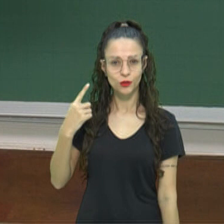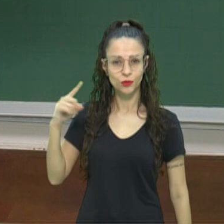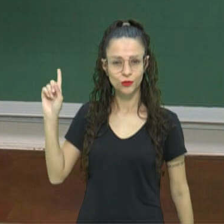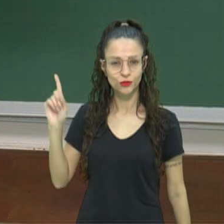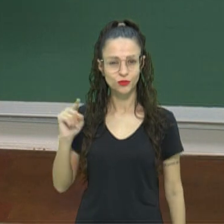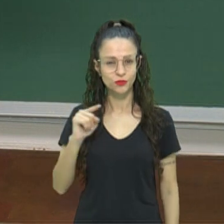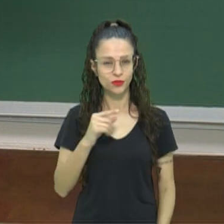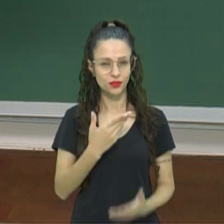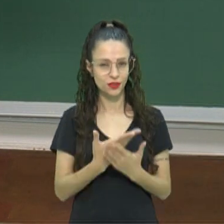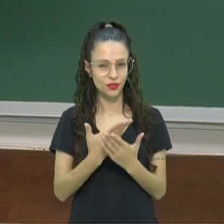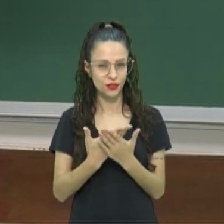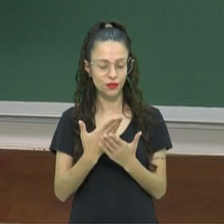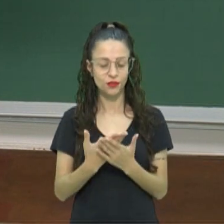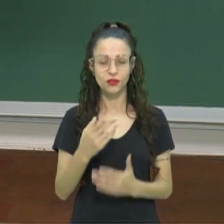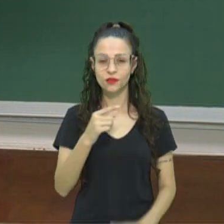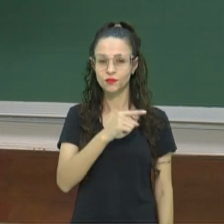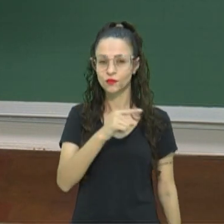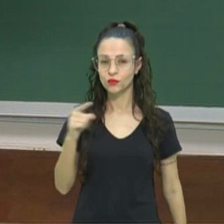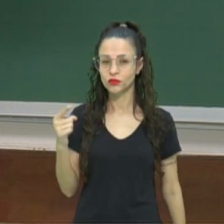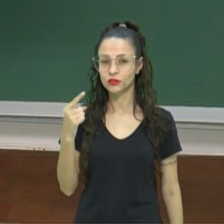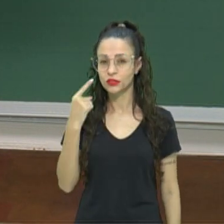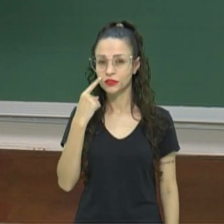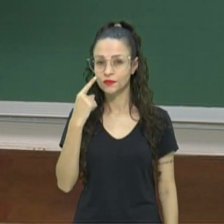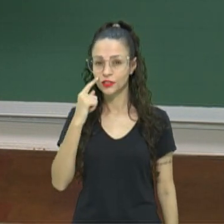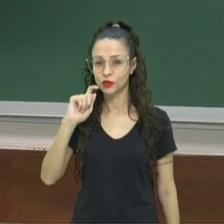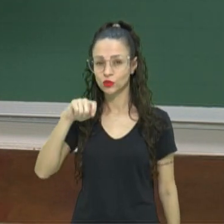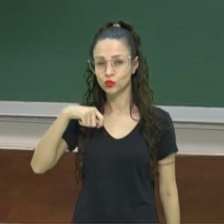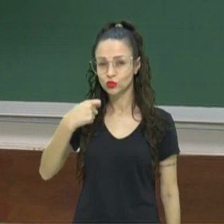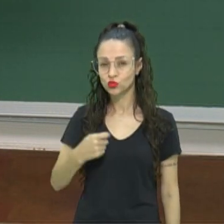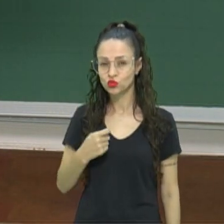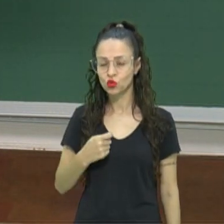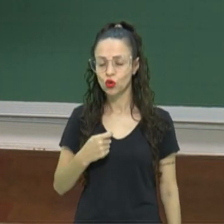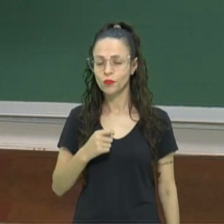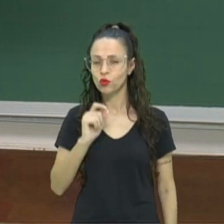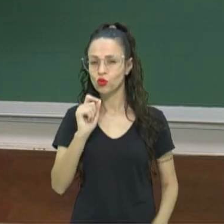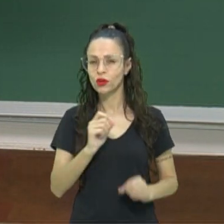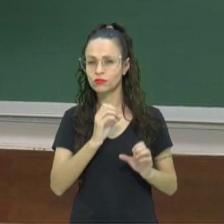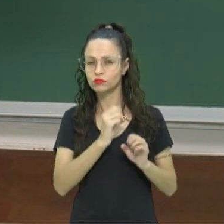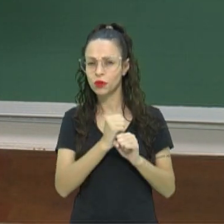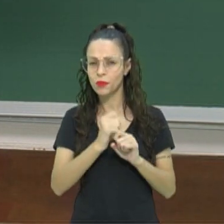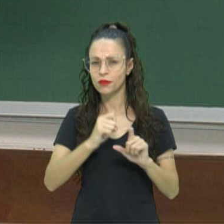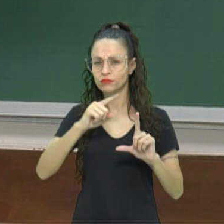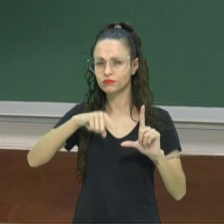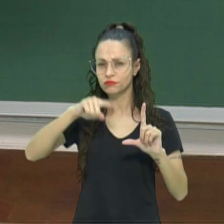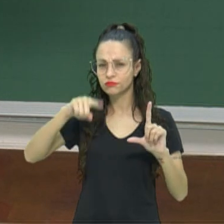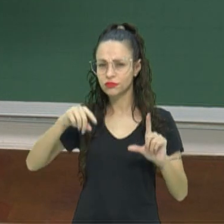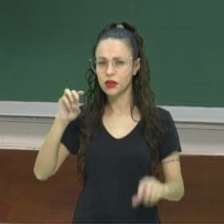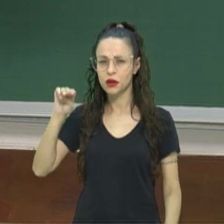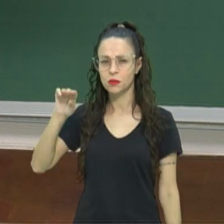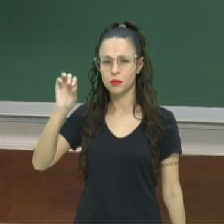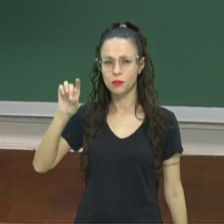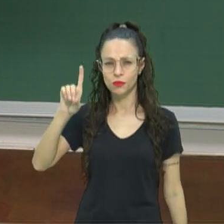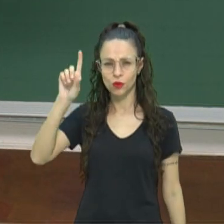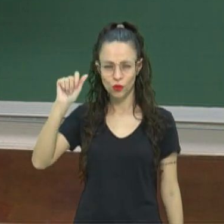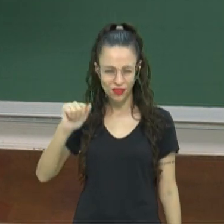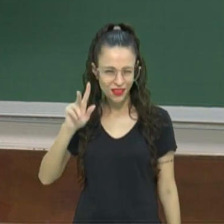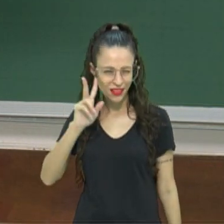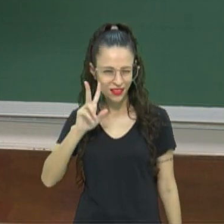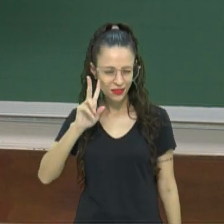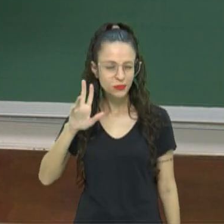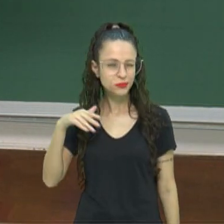vocês viram sobre medidas em estatística, lembram disso? Mediana, moda e por aí vai,